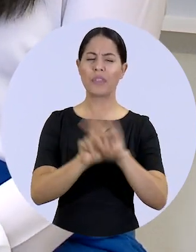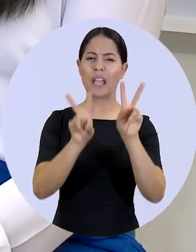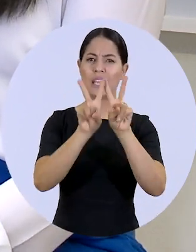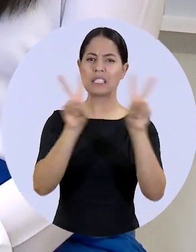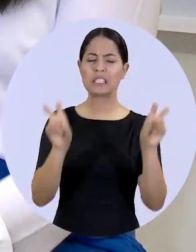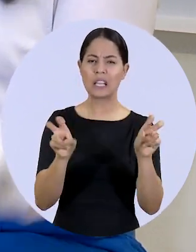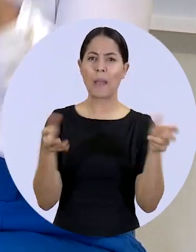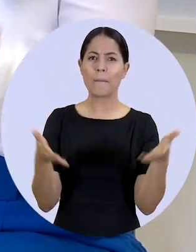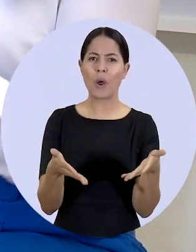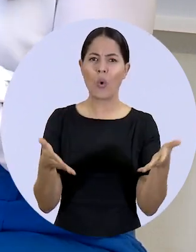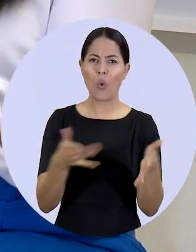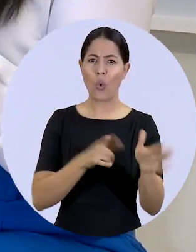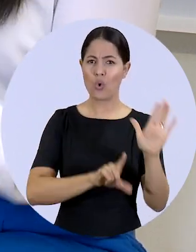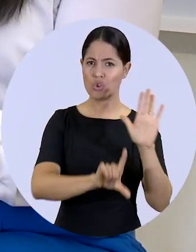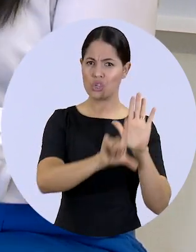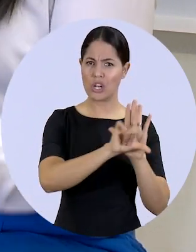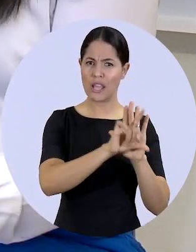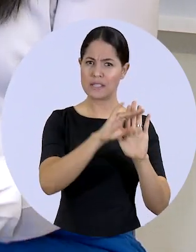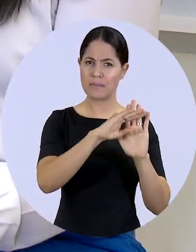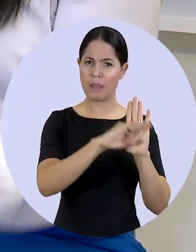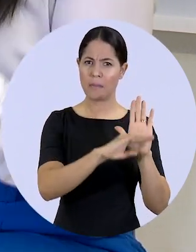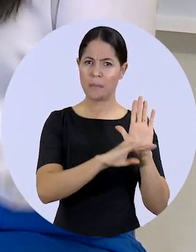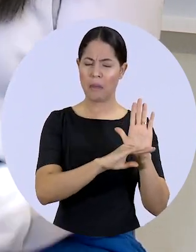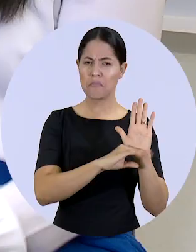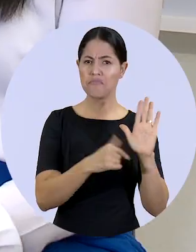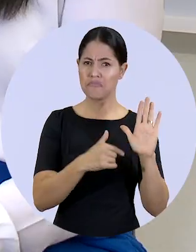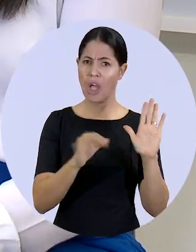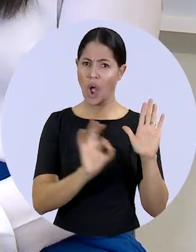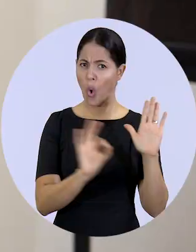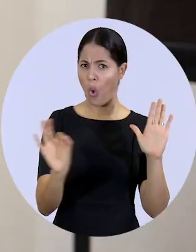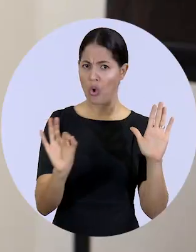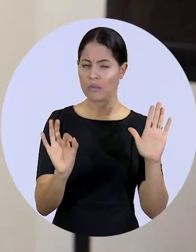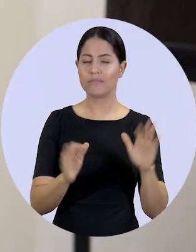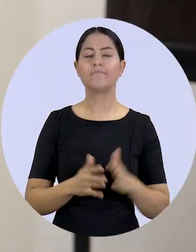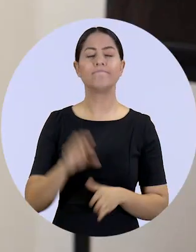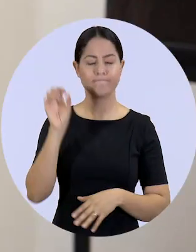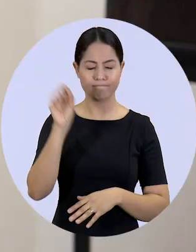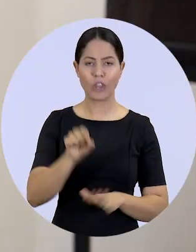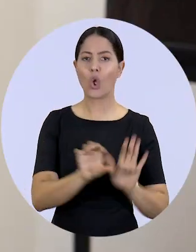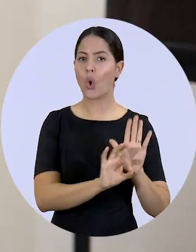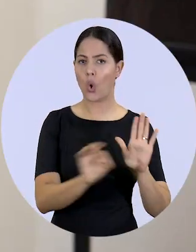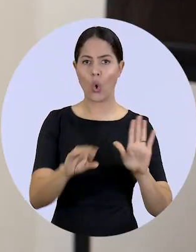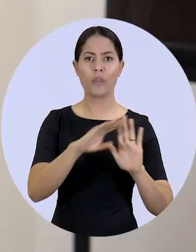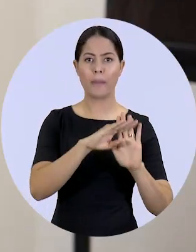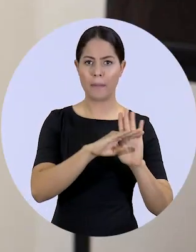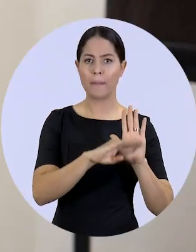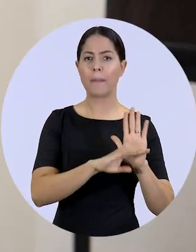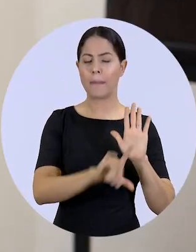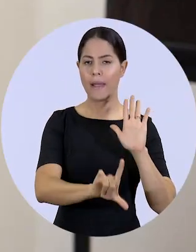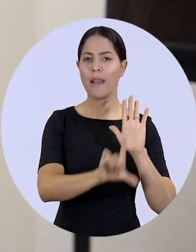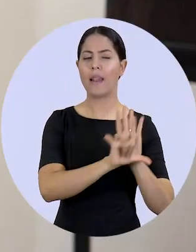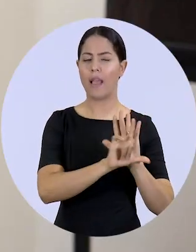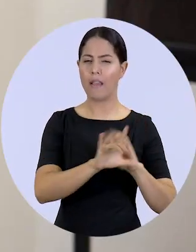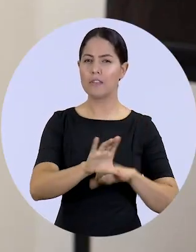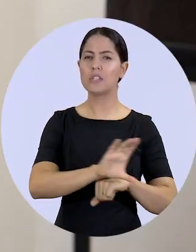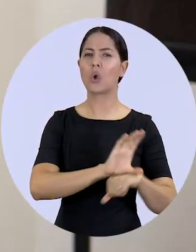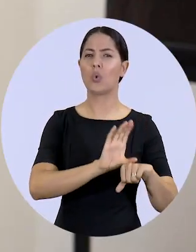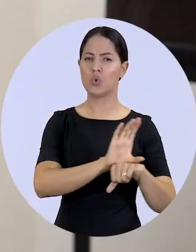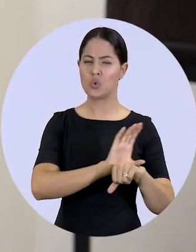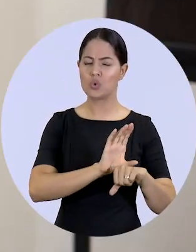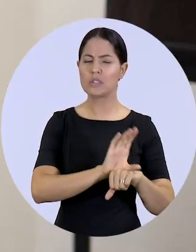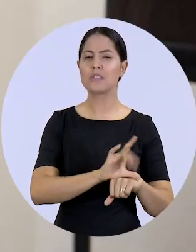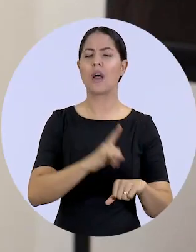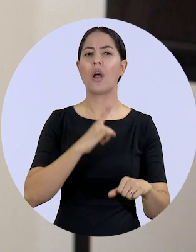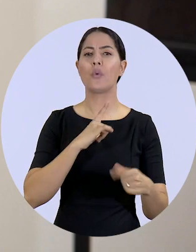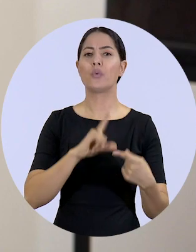como advogado criminalista, hoje as leis que regem o tema são suficientes? Absolutamente suficiente, não tenho nenhuma dúvida disso. Nós temos uma